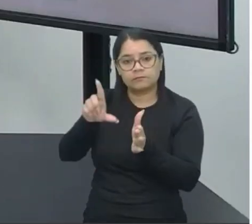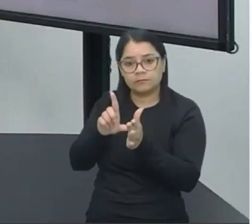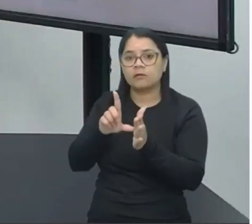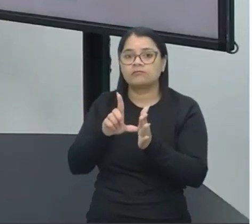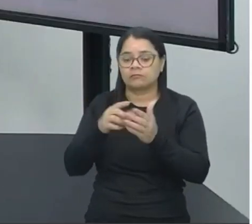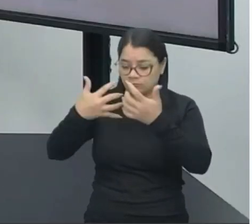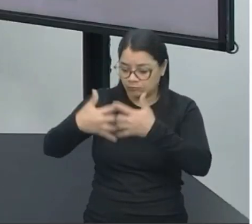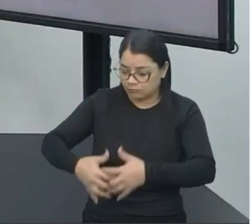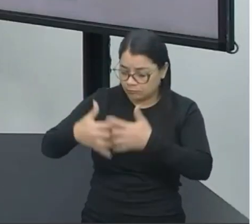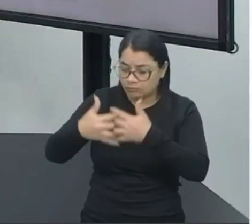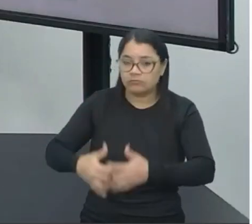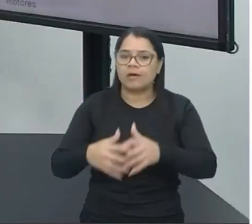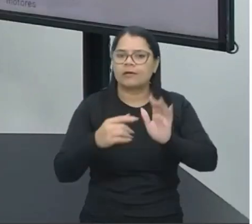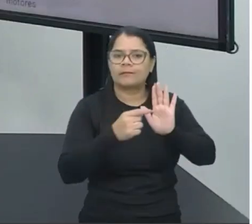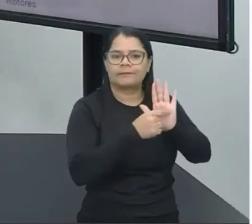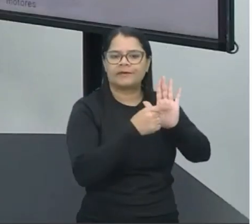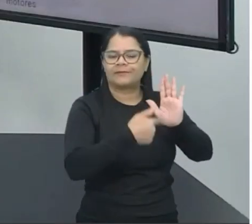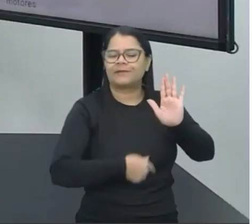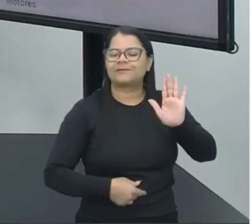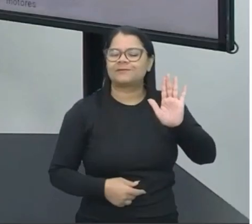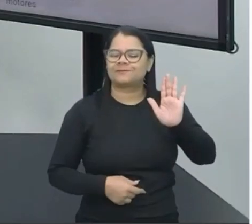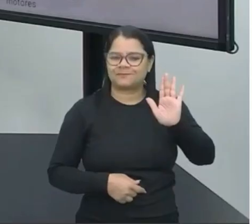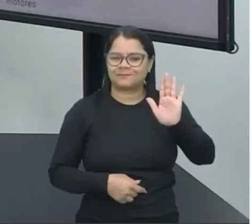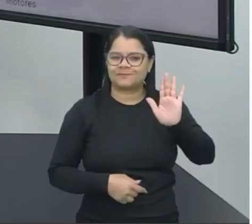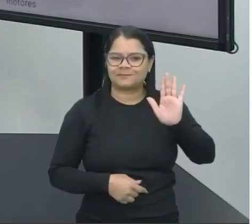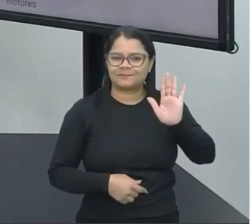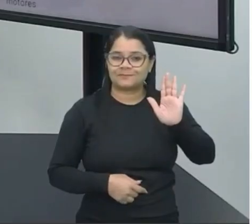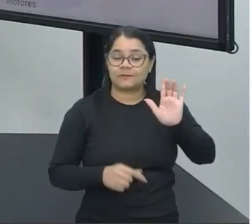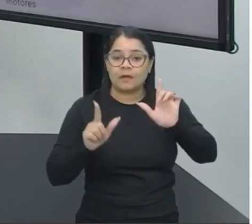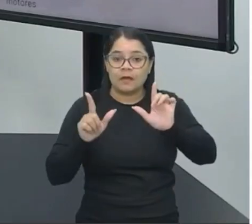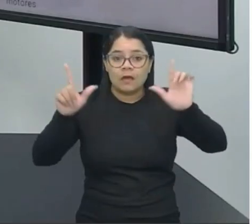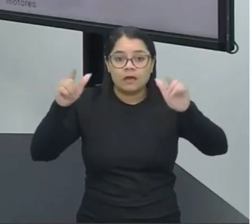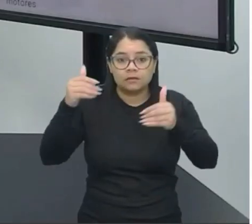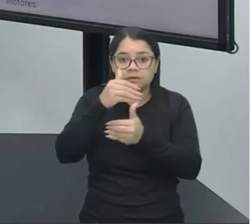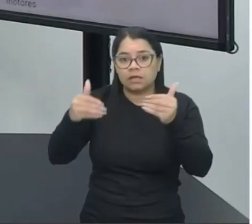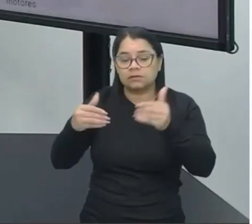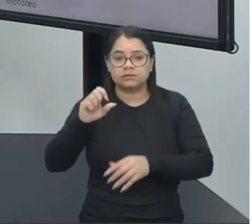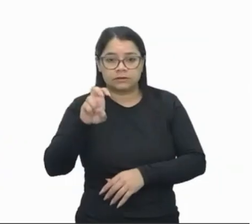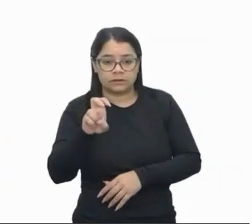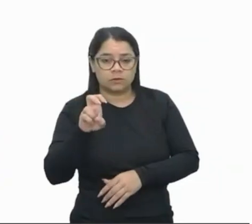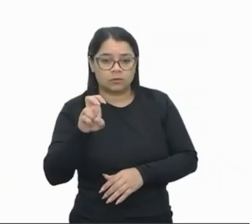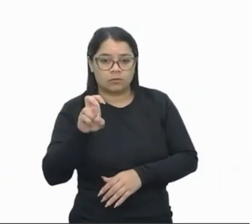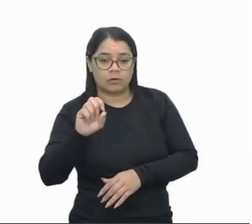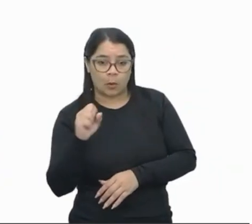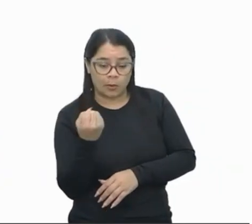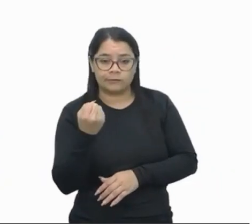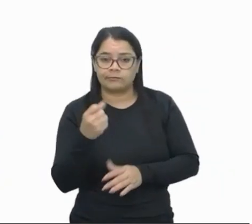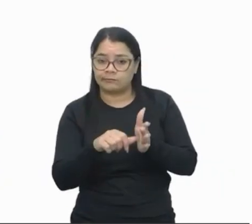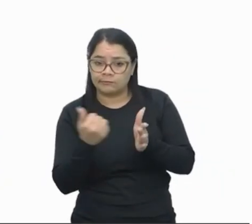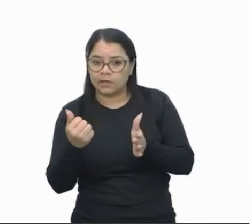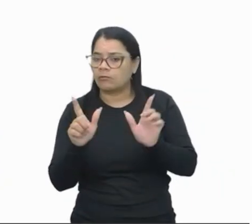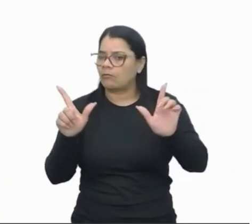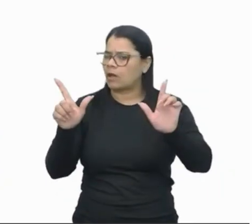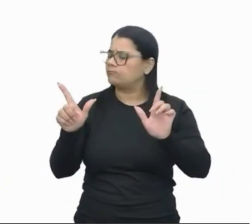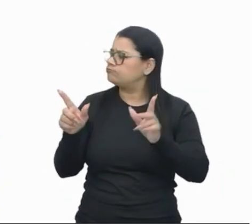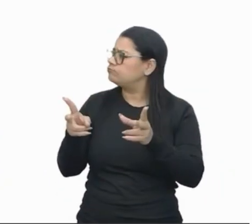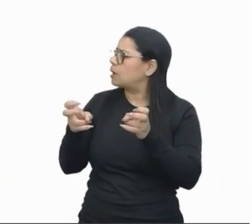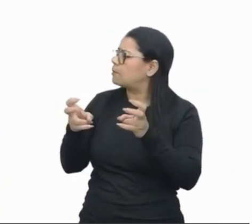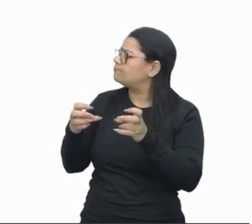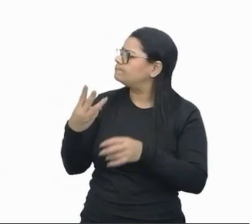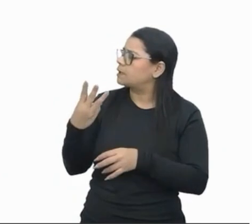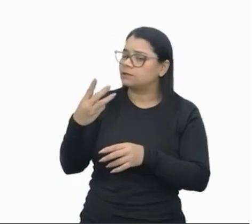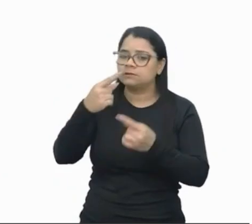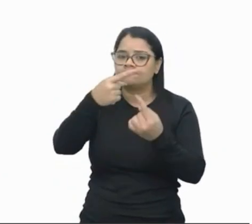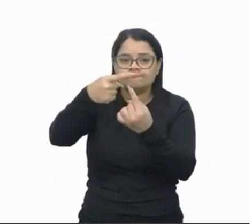ele com o microbit. Essa parte dos slides 5 a 8, na primeira parte podemos ver 3 tipos